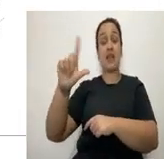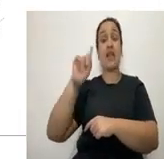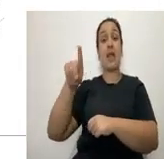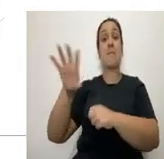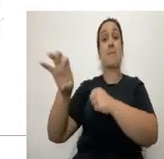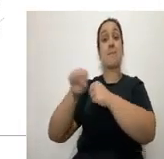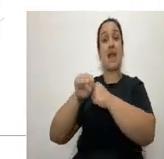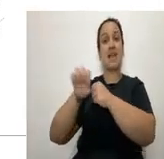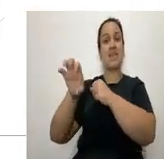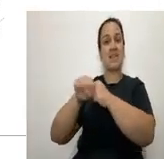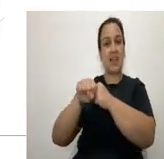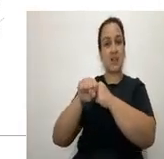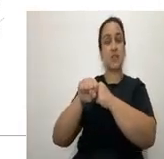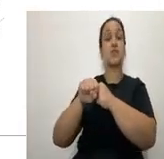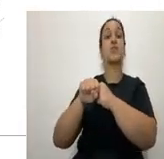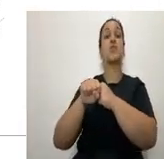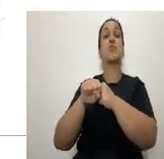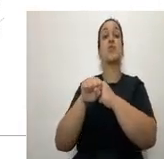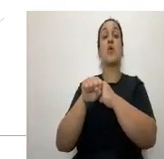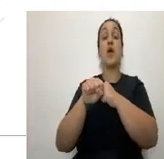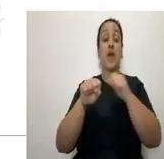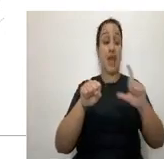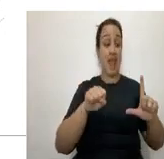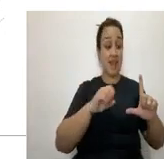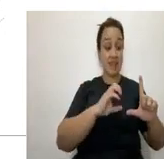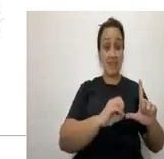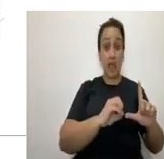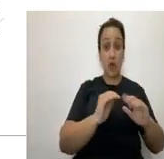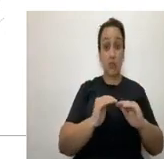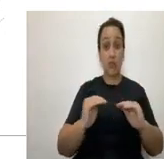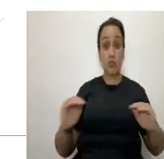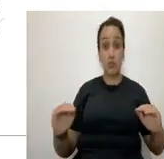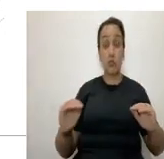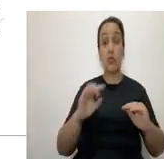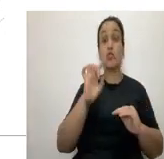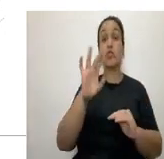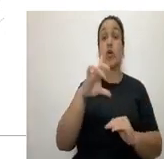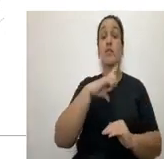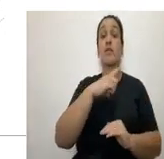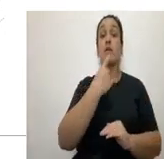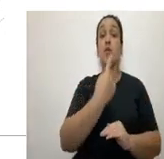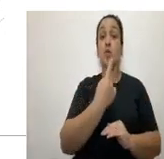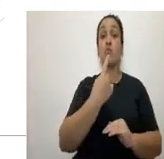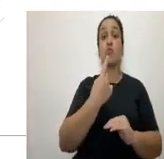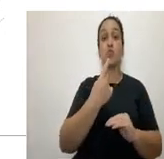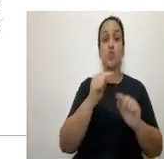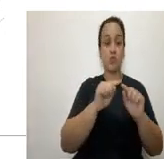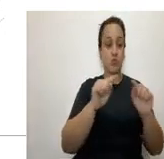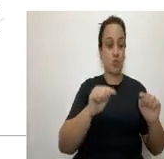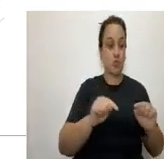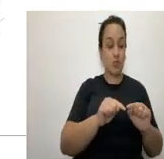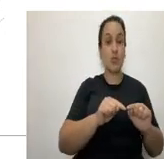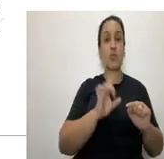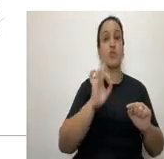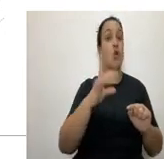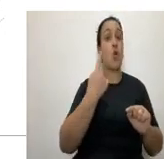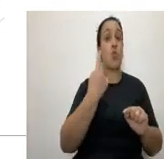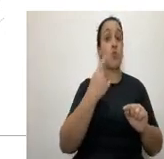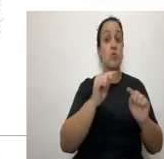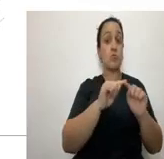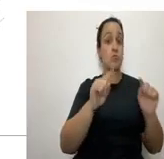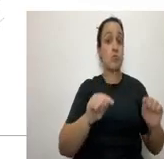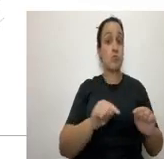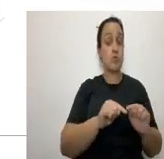O Ml, que é o número quântico magnético, no caso, como ele está no L0, L0 só tem um